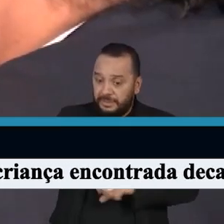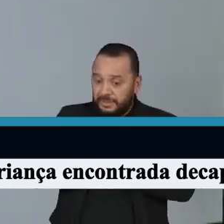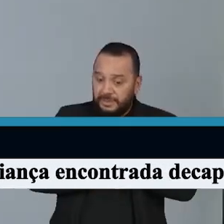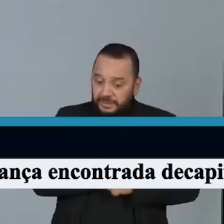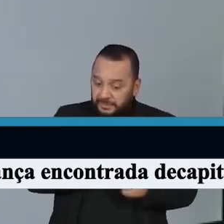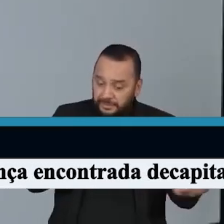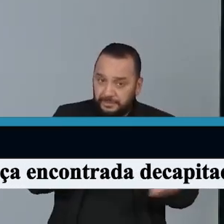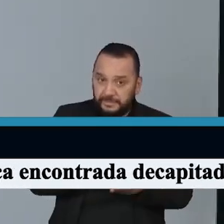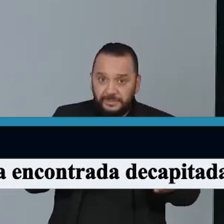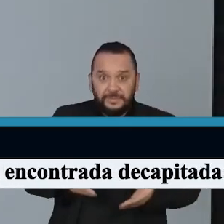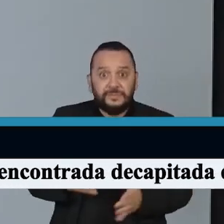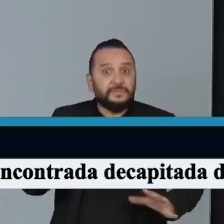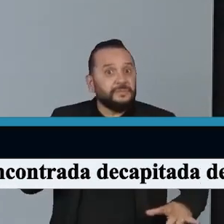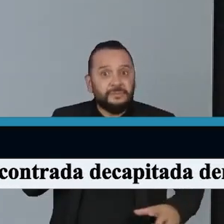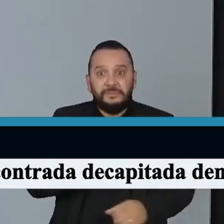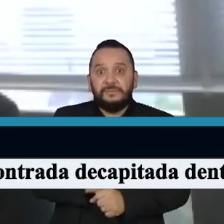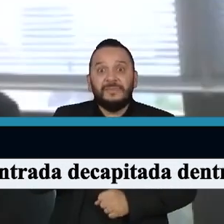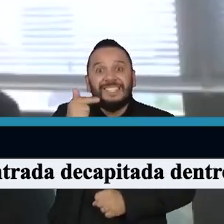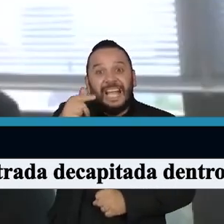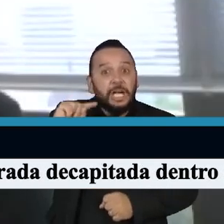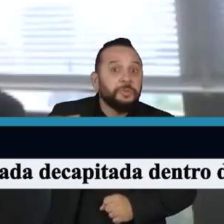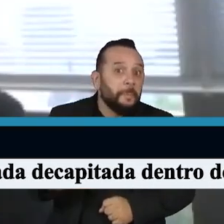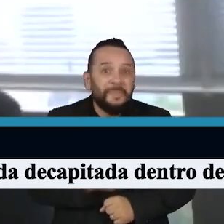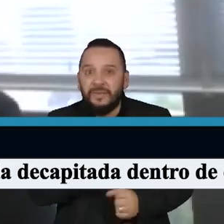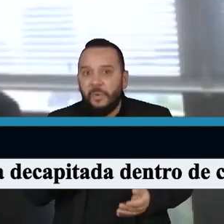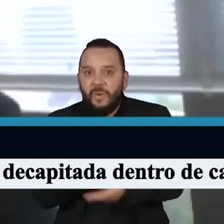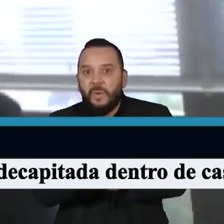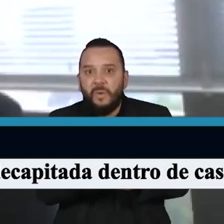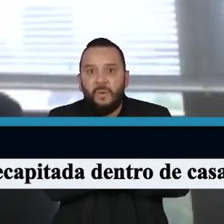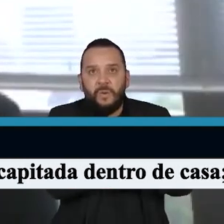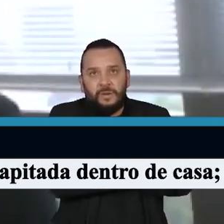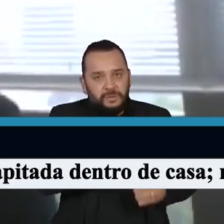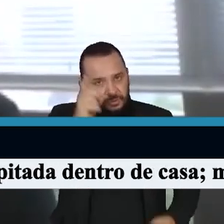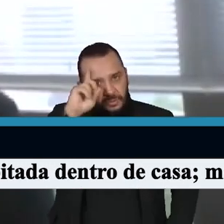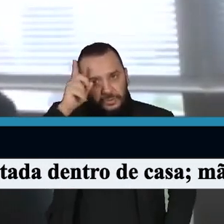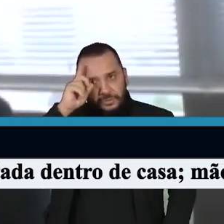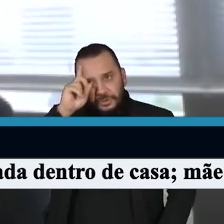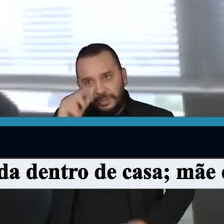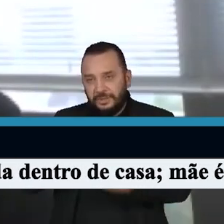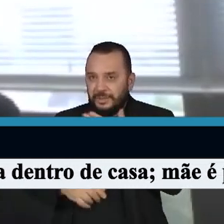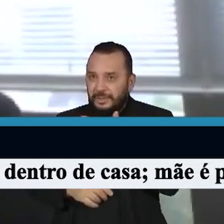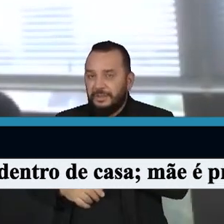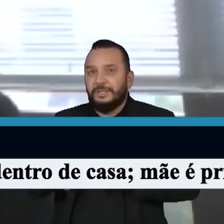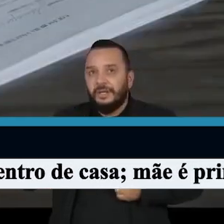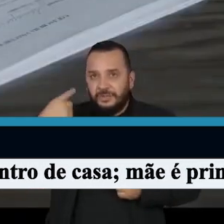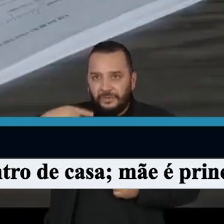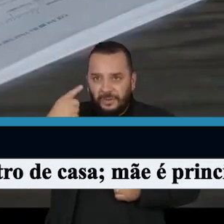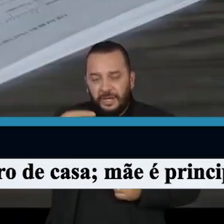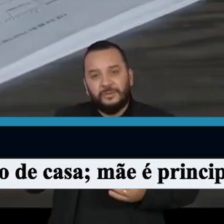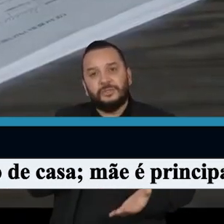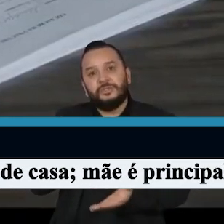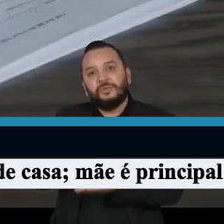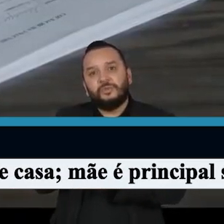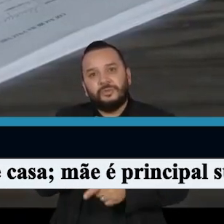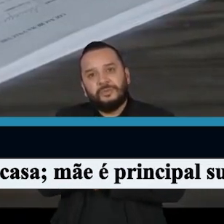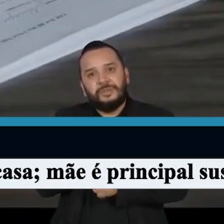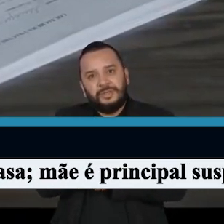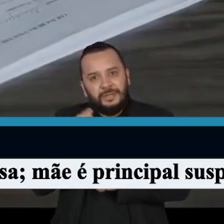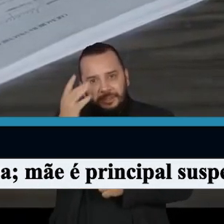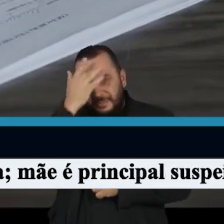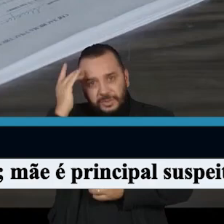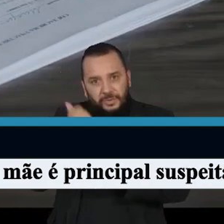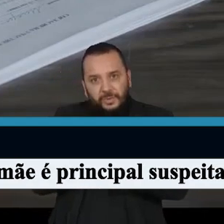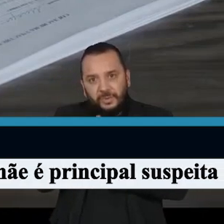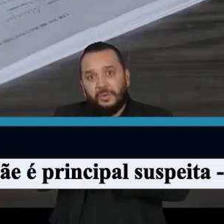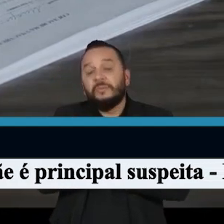casos chegaram aos tribunais todos os dias. Segundo este advogado do Instituto de Defesa dos Consumidores, esses números poderiam ser